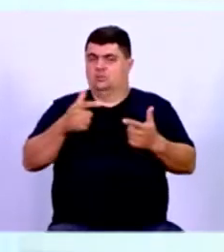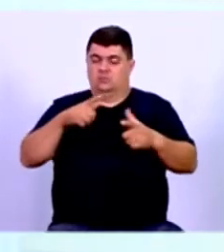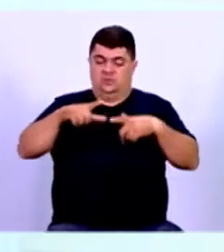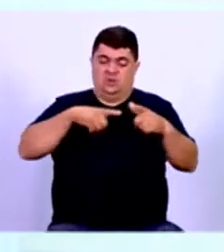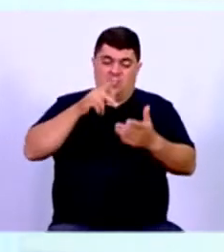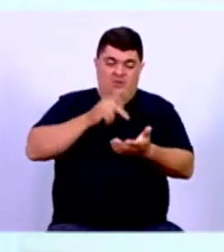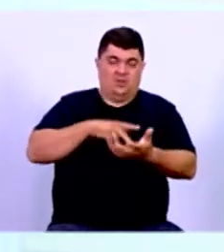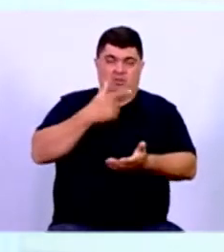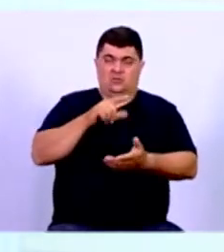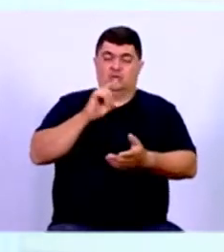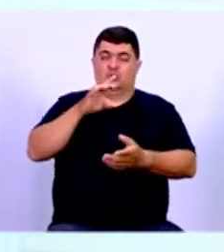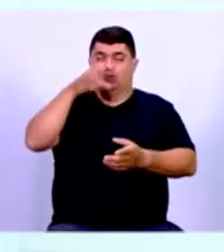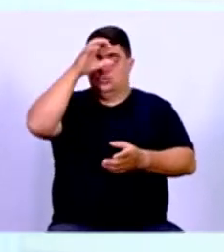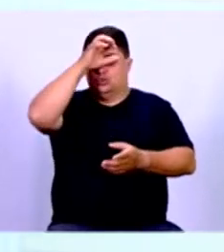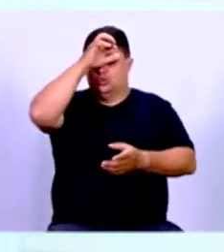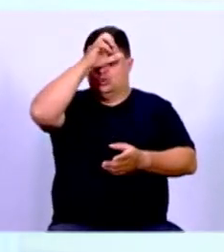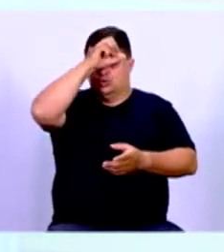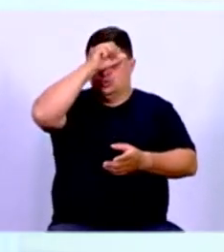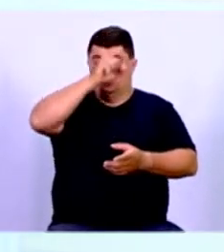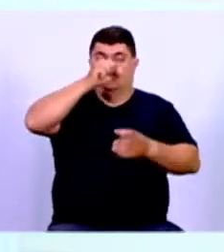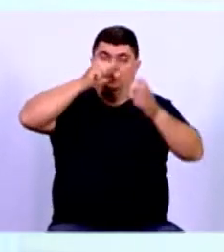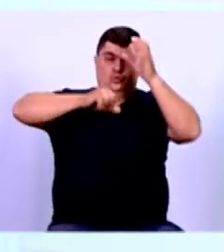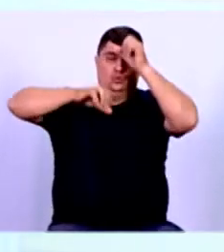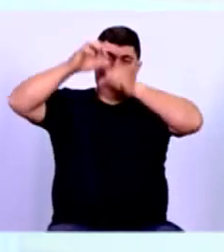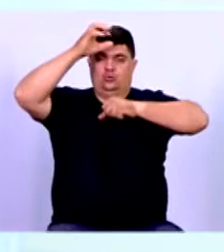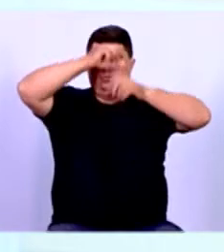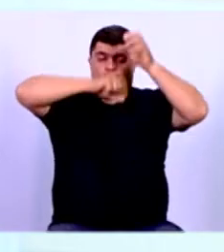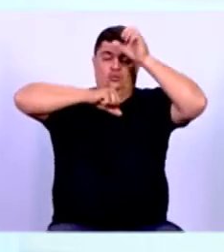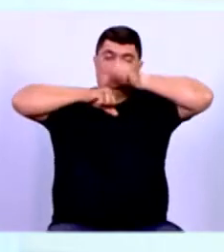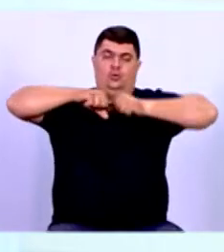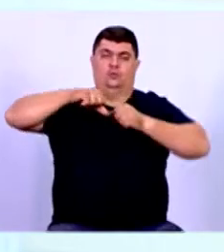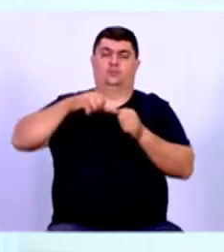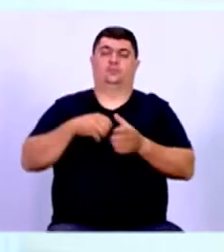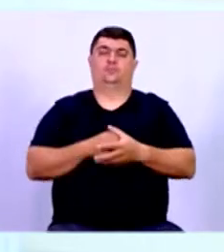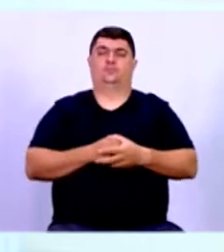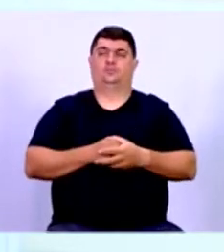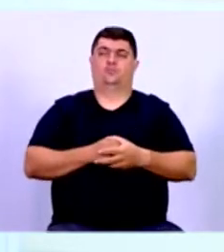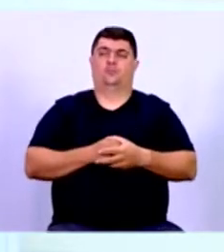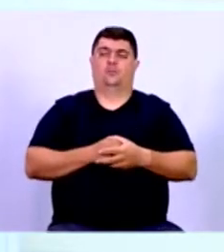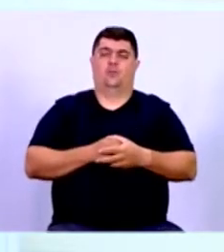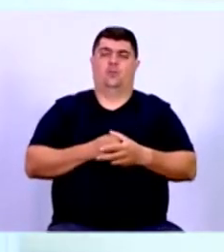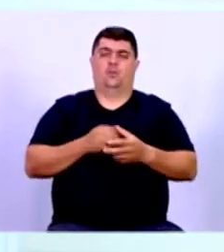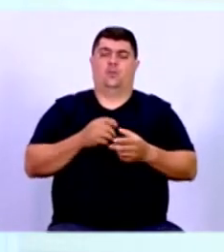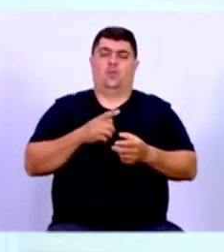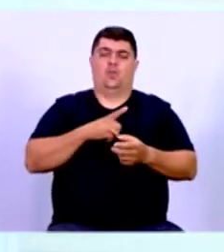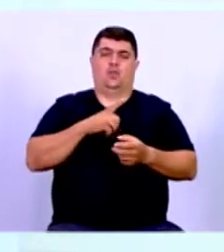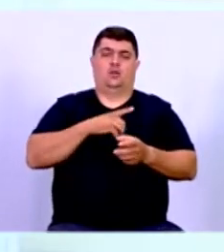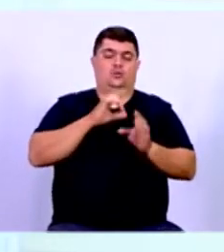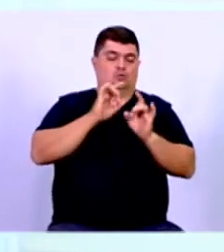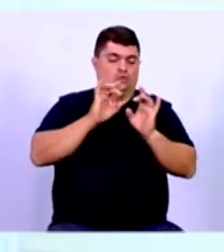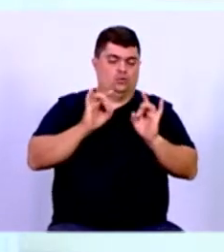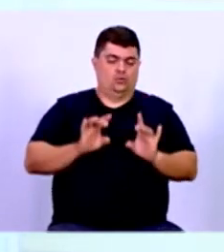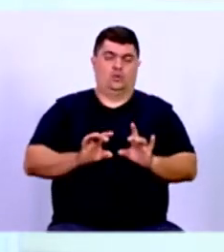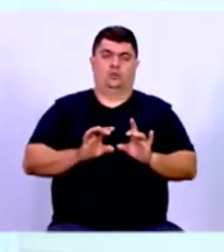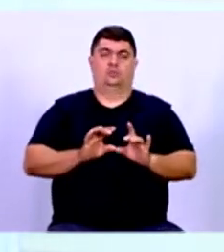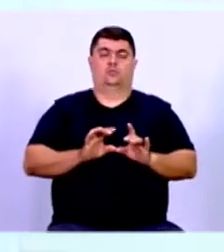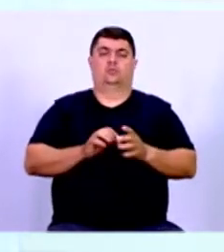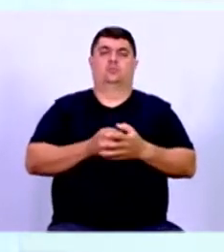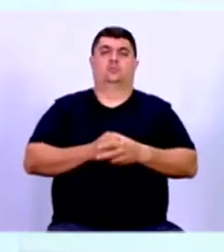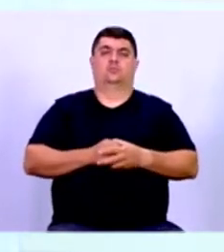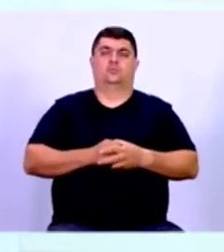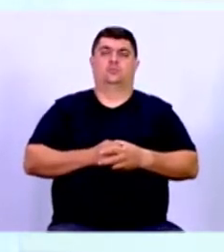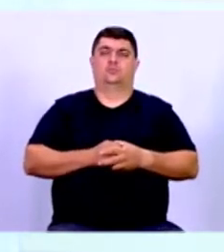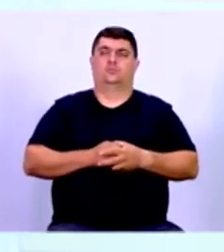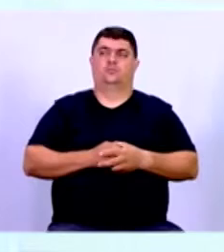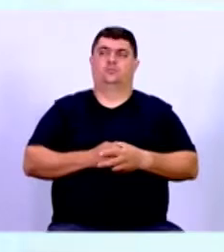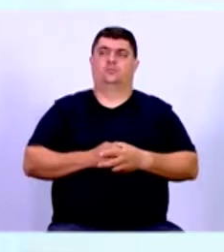relação de ensino orientada. Como vocês viram, ato educativo supervisionado. Isso é estágio, não é relação